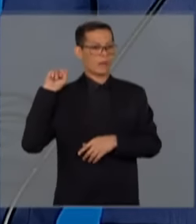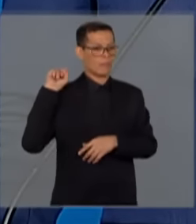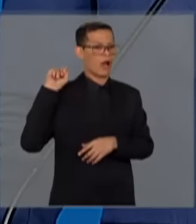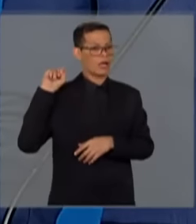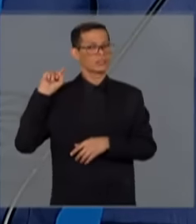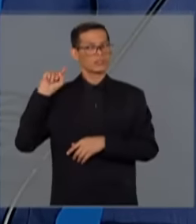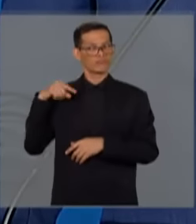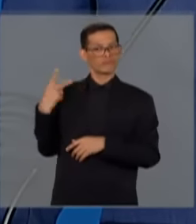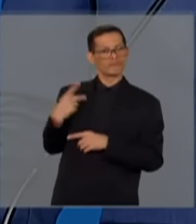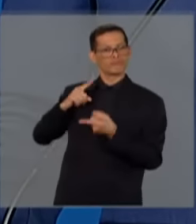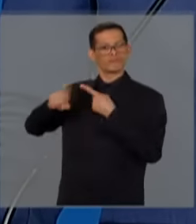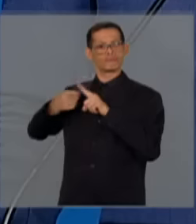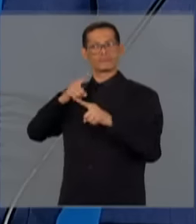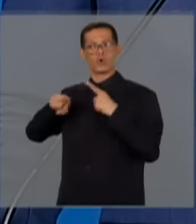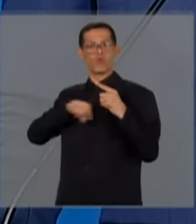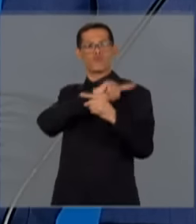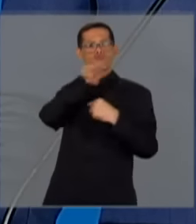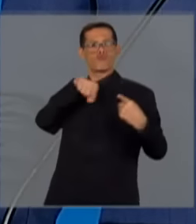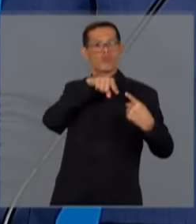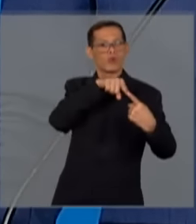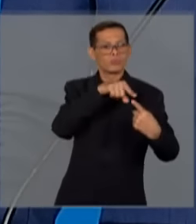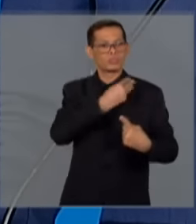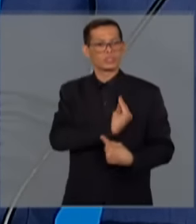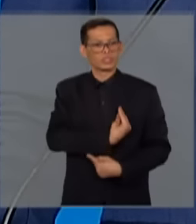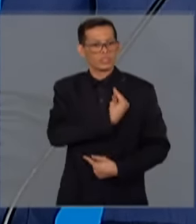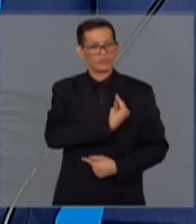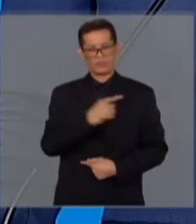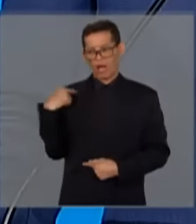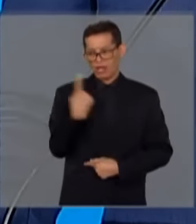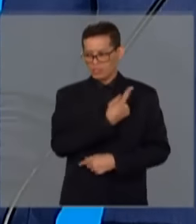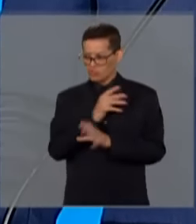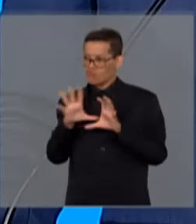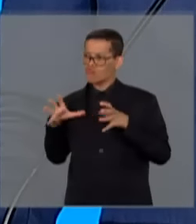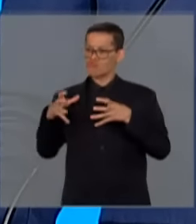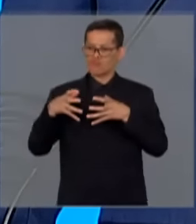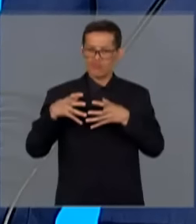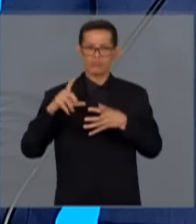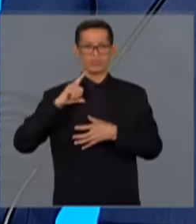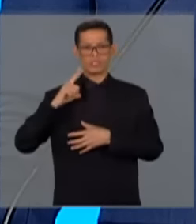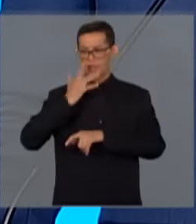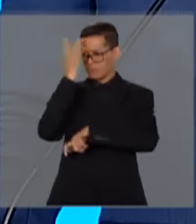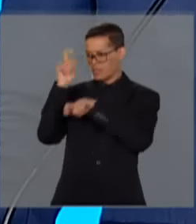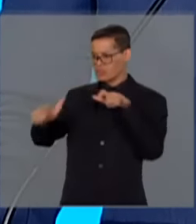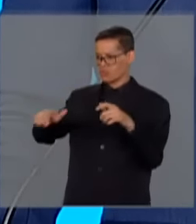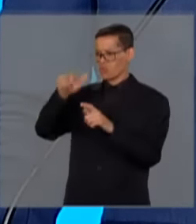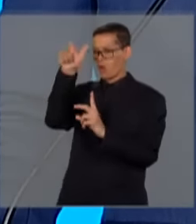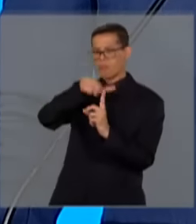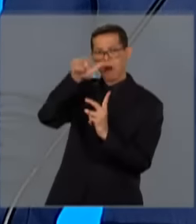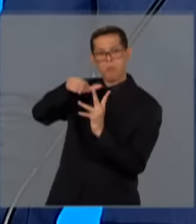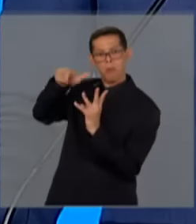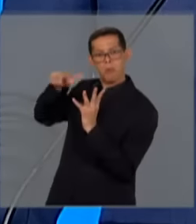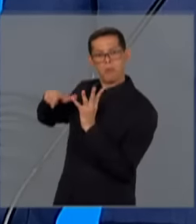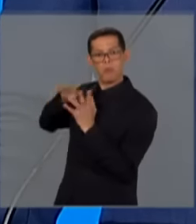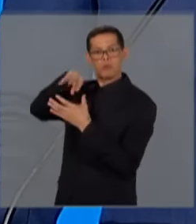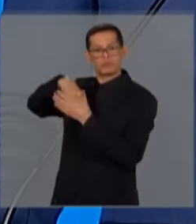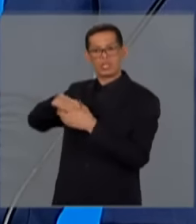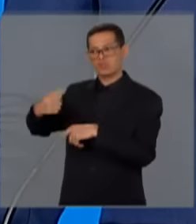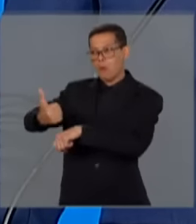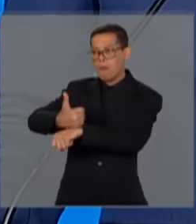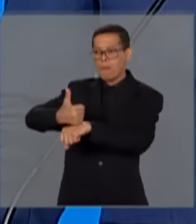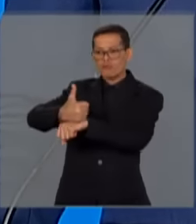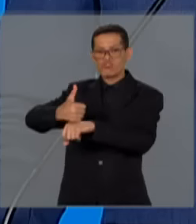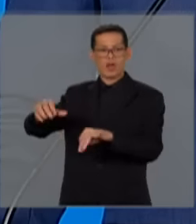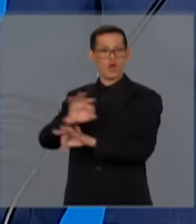juntado um time uma equipe qualificada juntei um time de primeira linha de especialistas Gente podem confiar fui